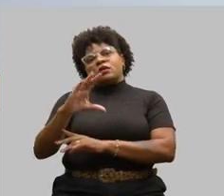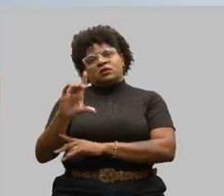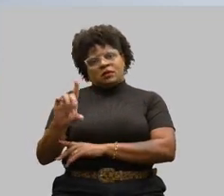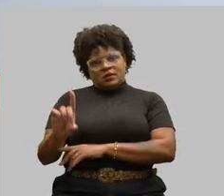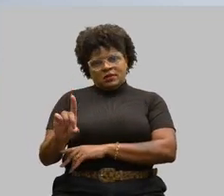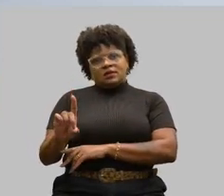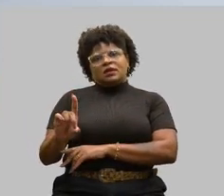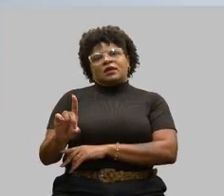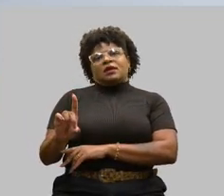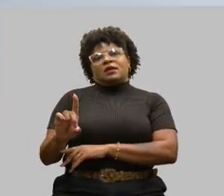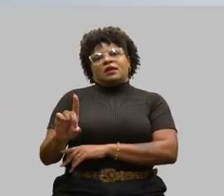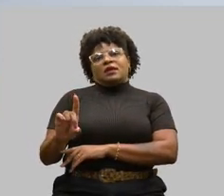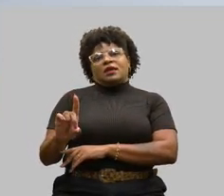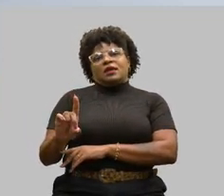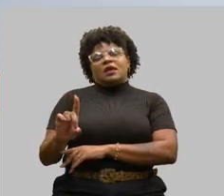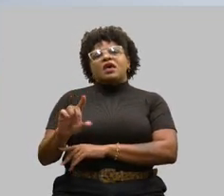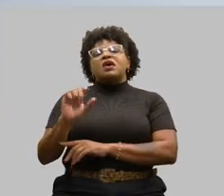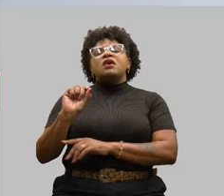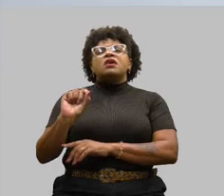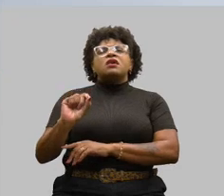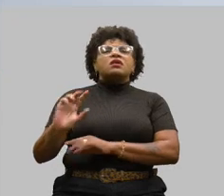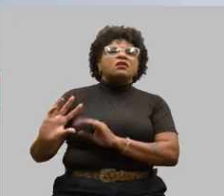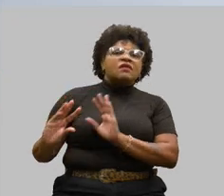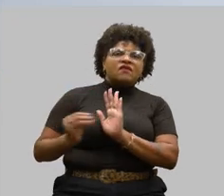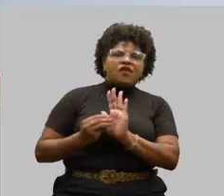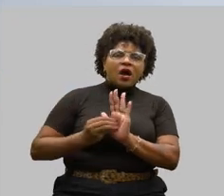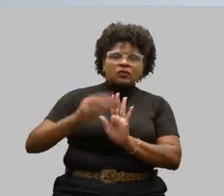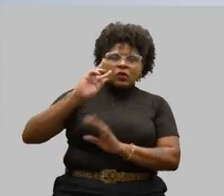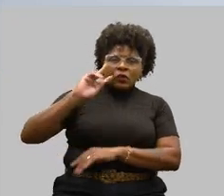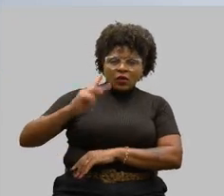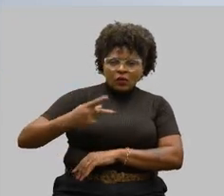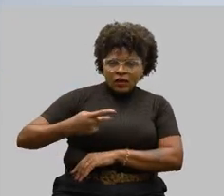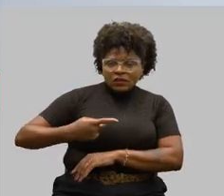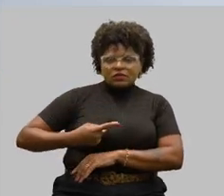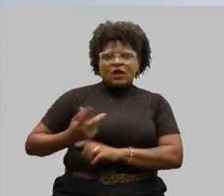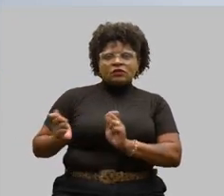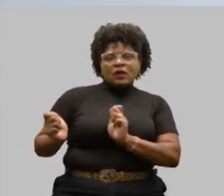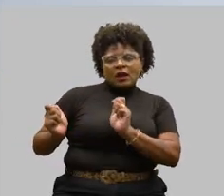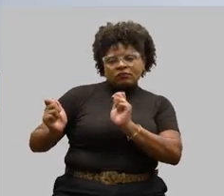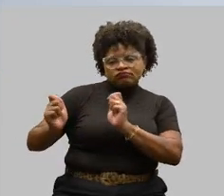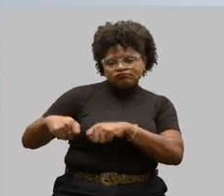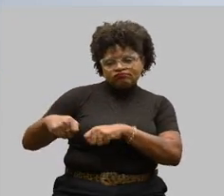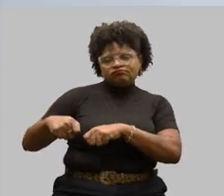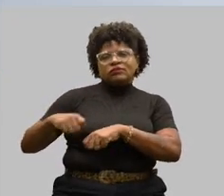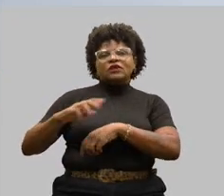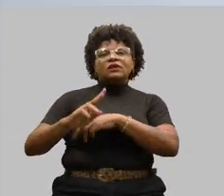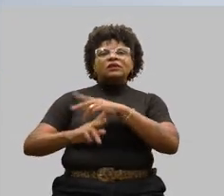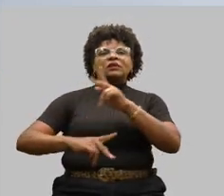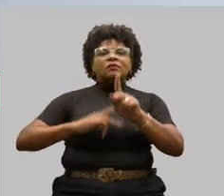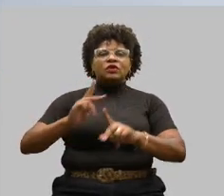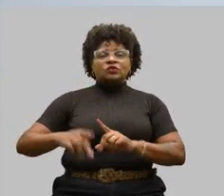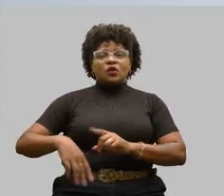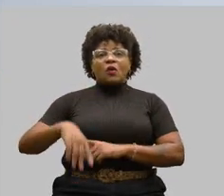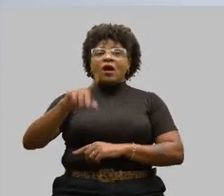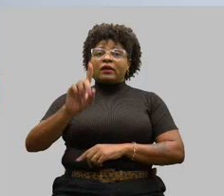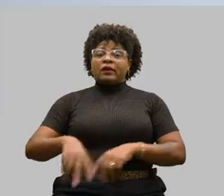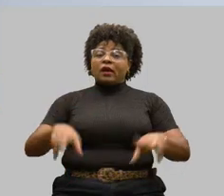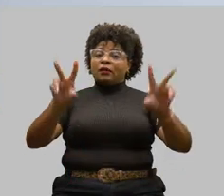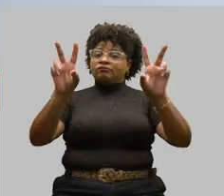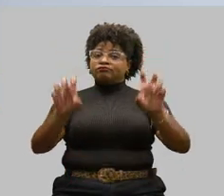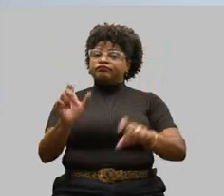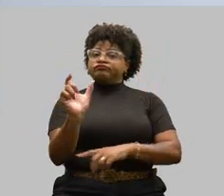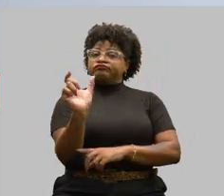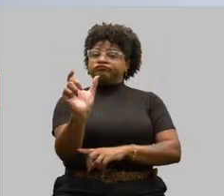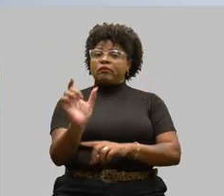que restringe o reconhecimento das suas habilidades e potencial que é o capacitismo então eu acredito